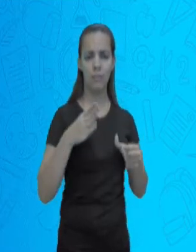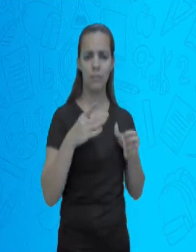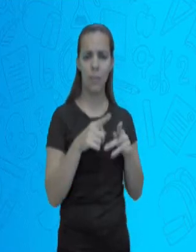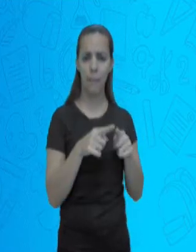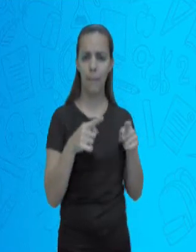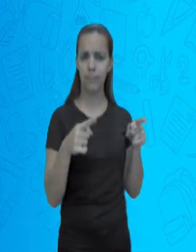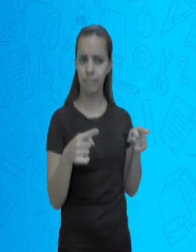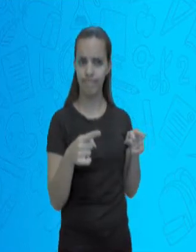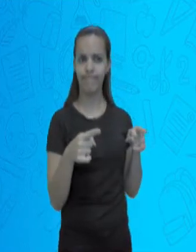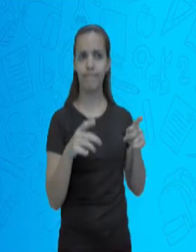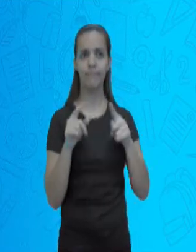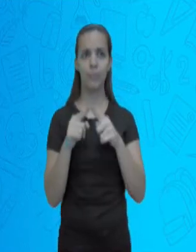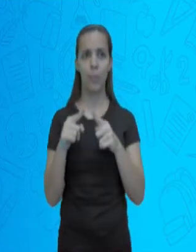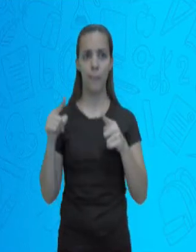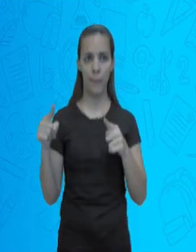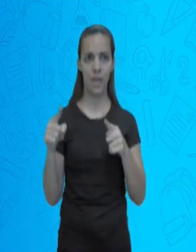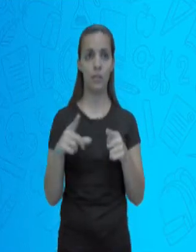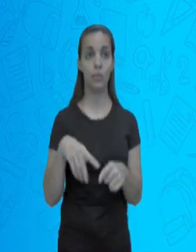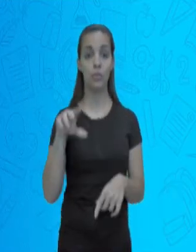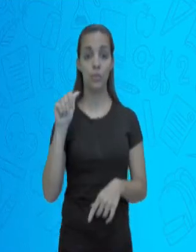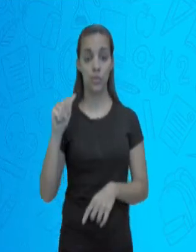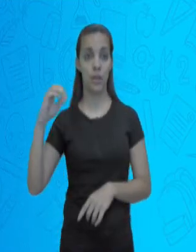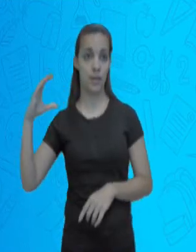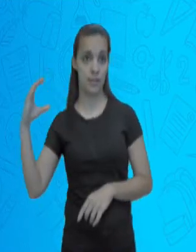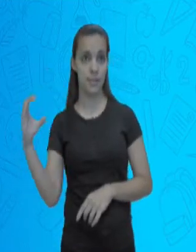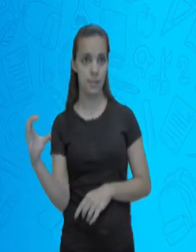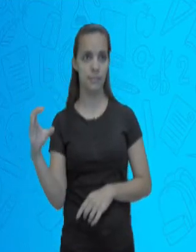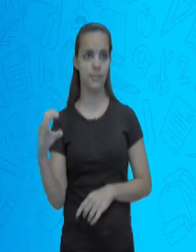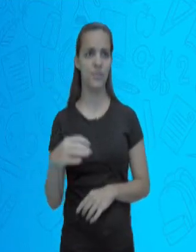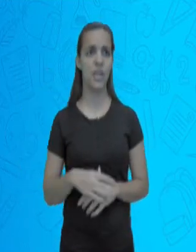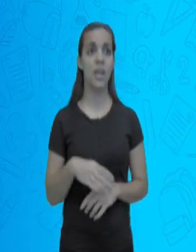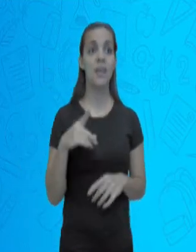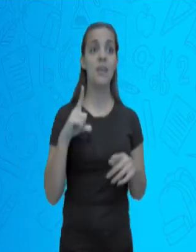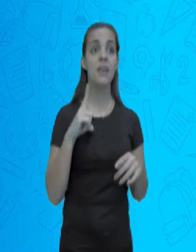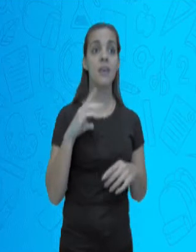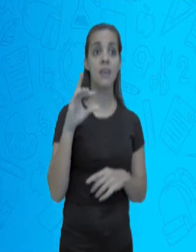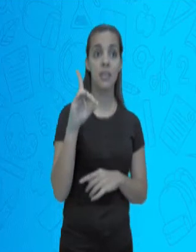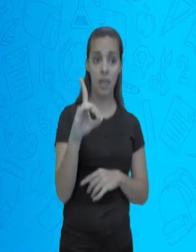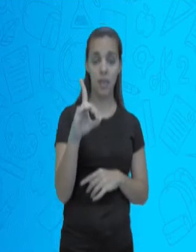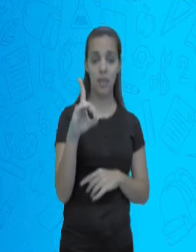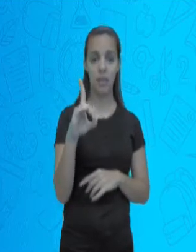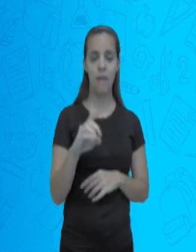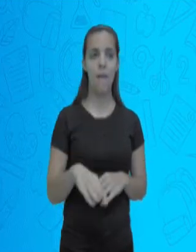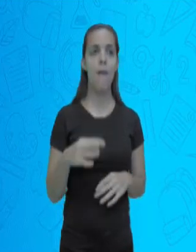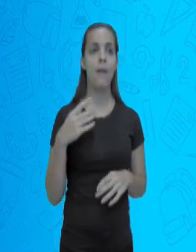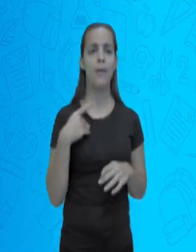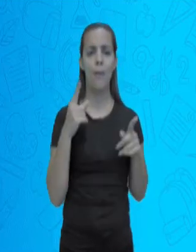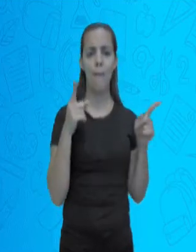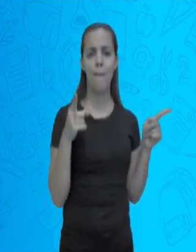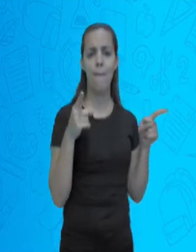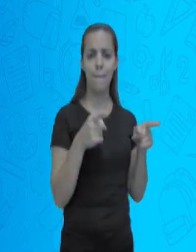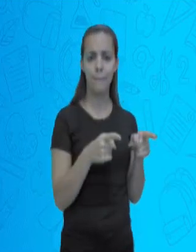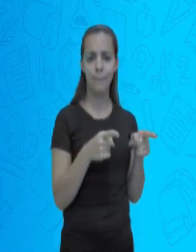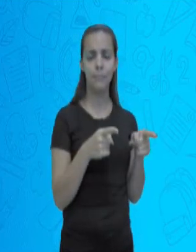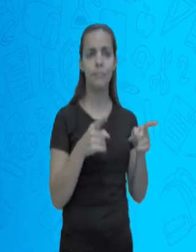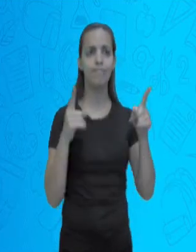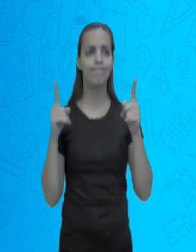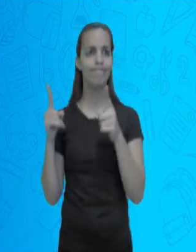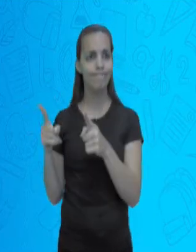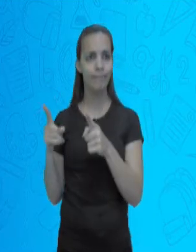está dividindo o segmento AC ao meio, e D é o ponto médio de